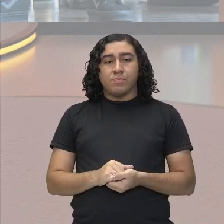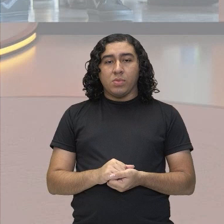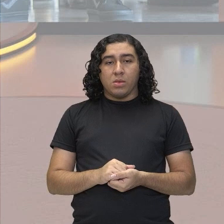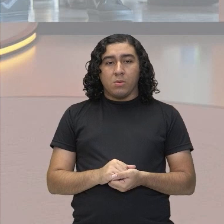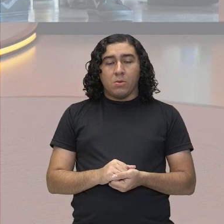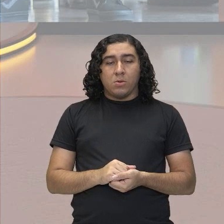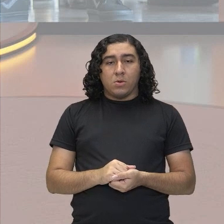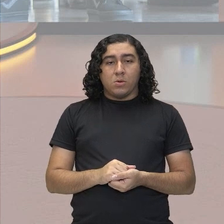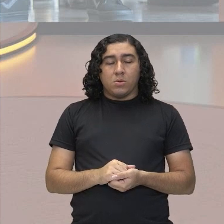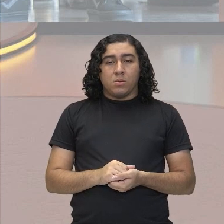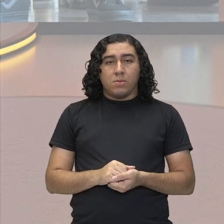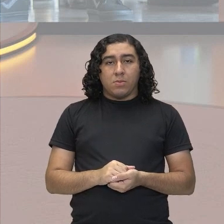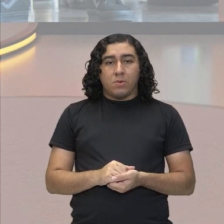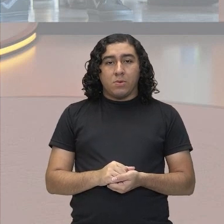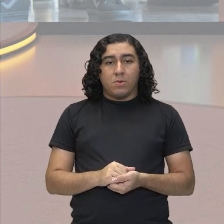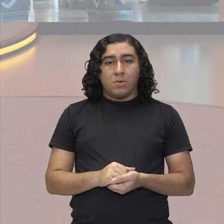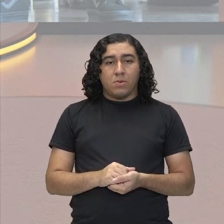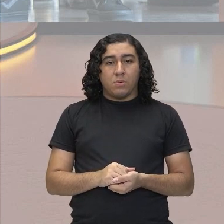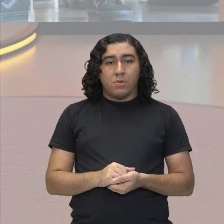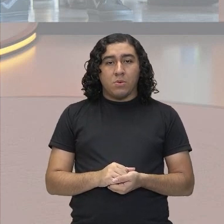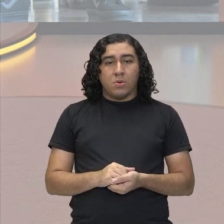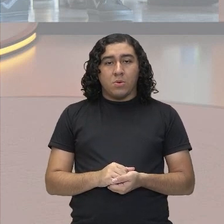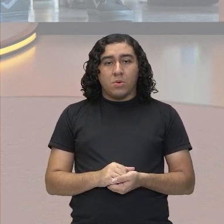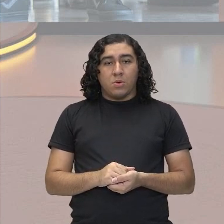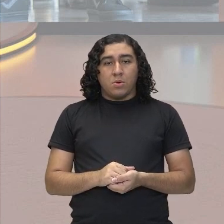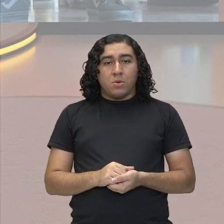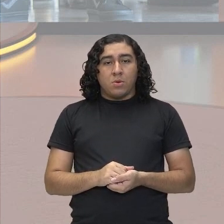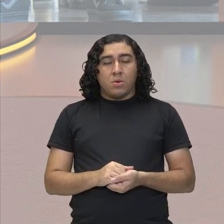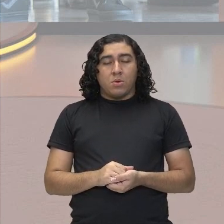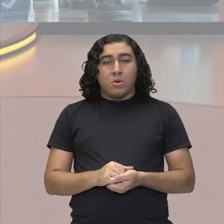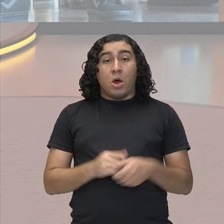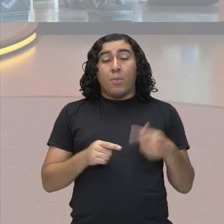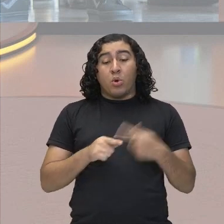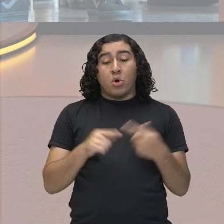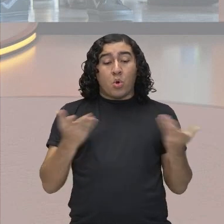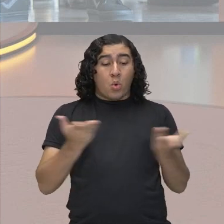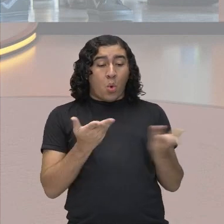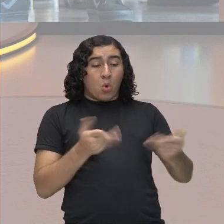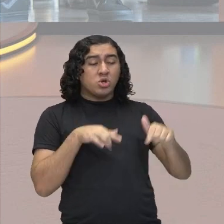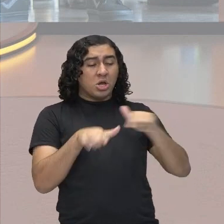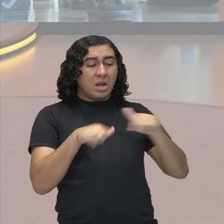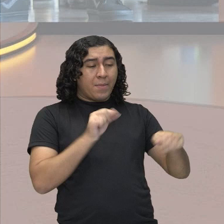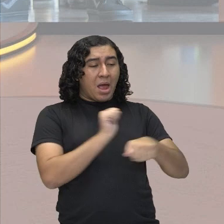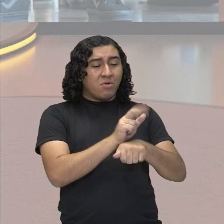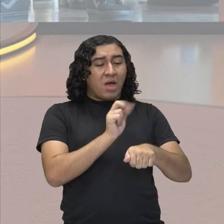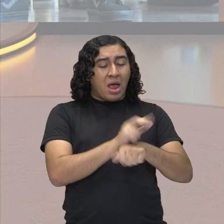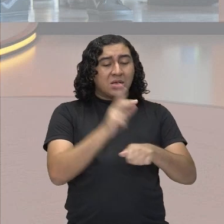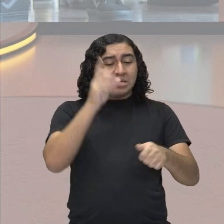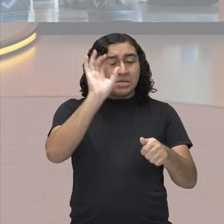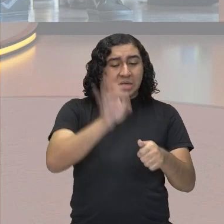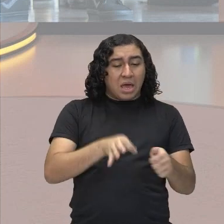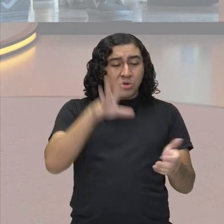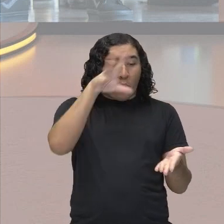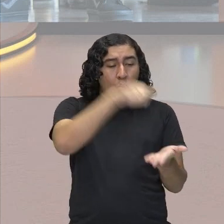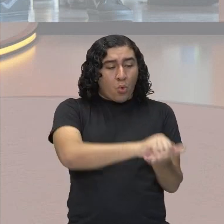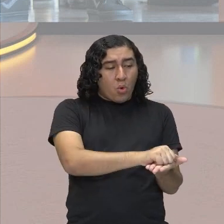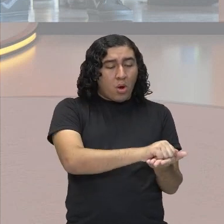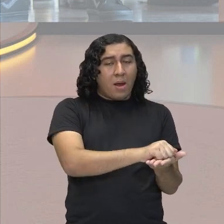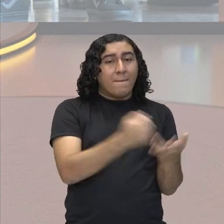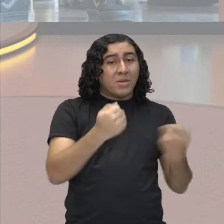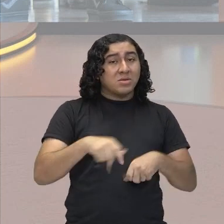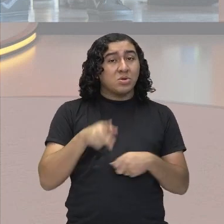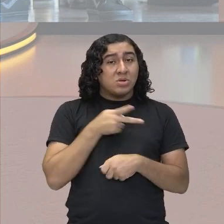está líquida também, né? Porque se hoje eu estou aqui, garantido, eu tenho que